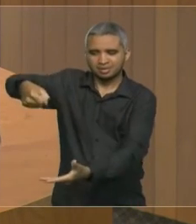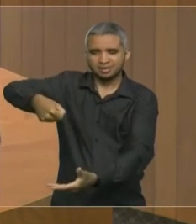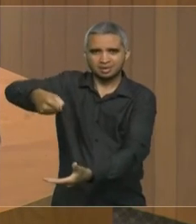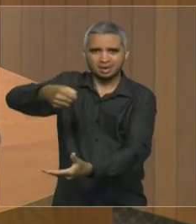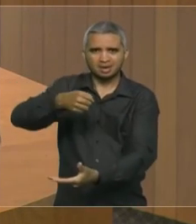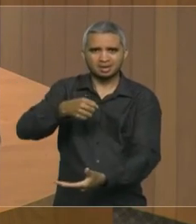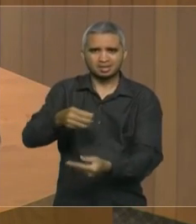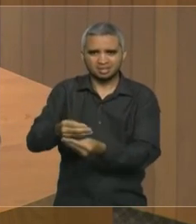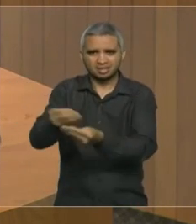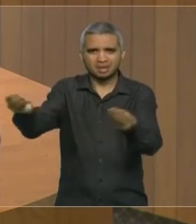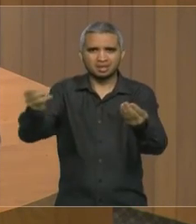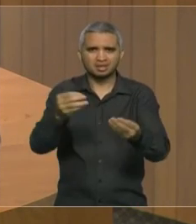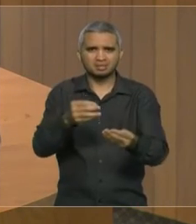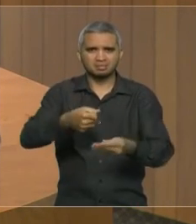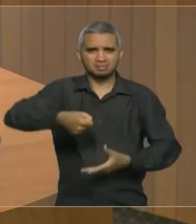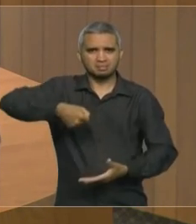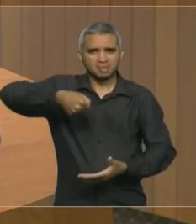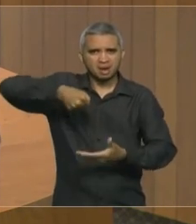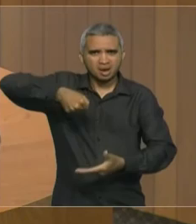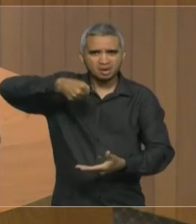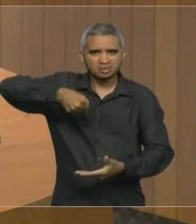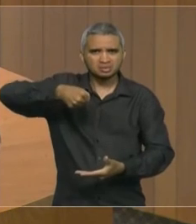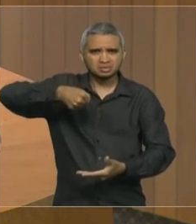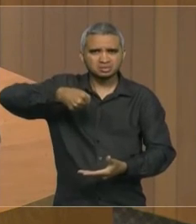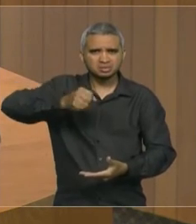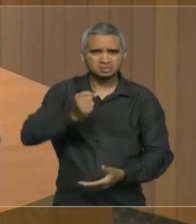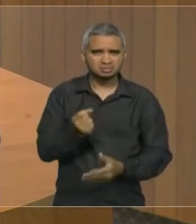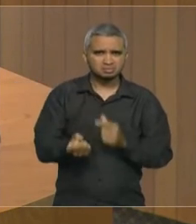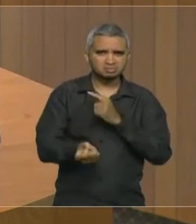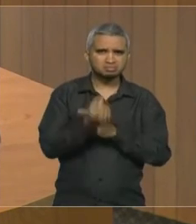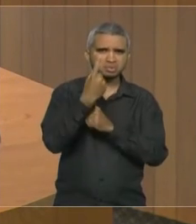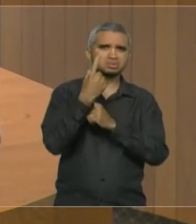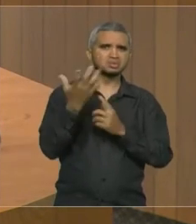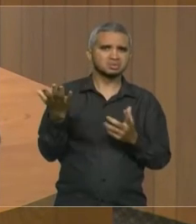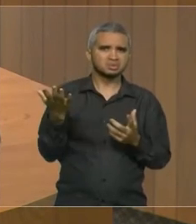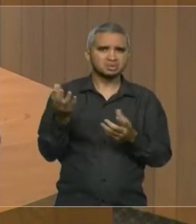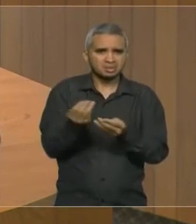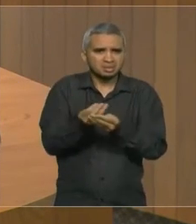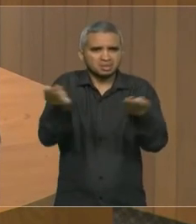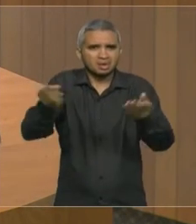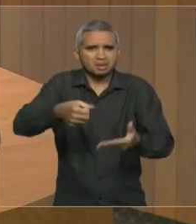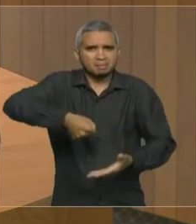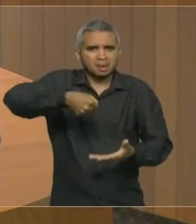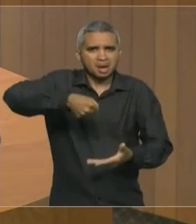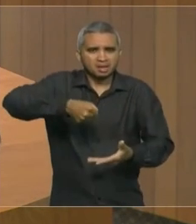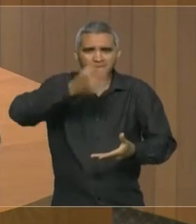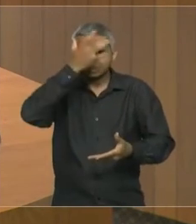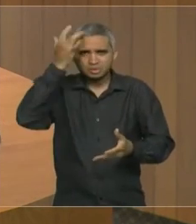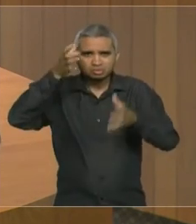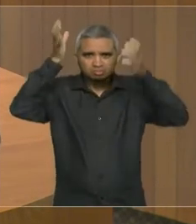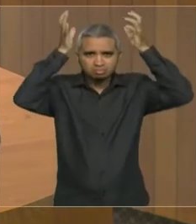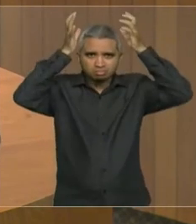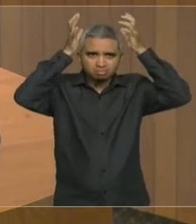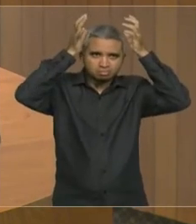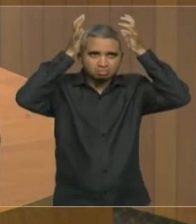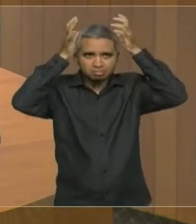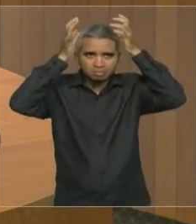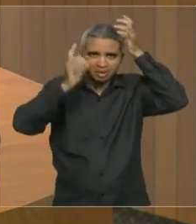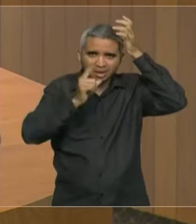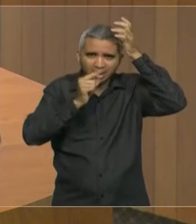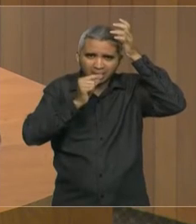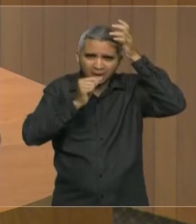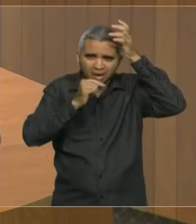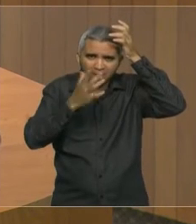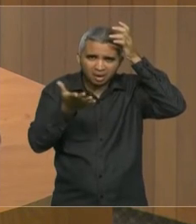Isso é um absurdo. Distribuição de balde para o cidadão carregar água na cabeça. É assim que o governador Flávio